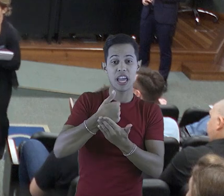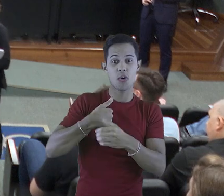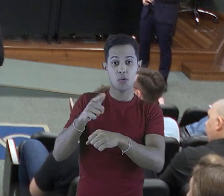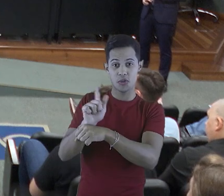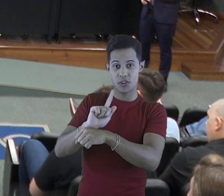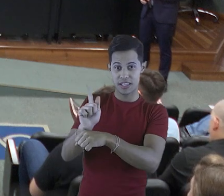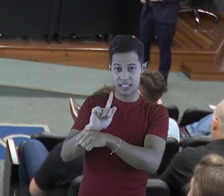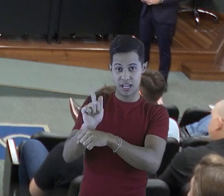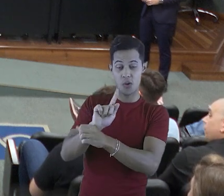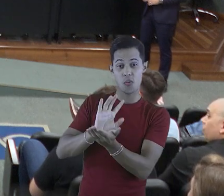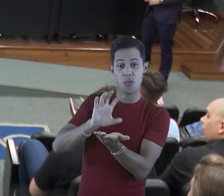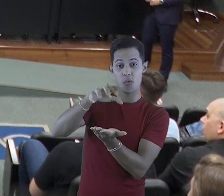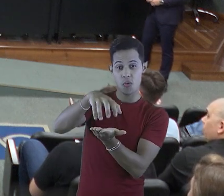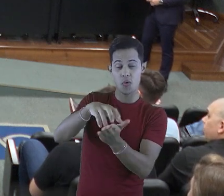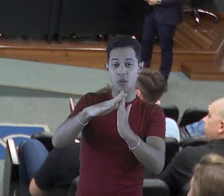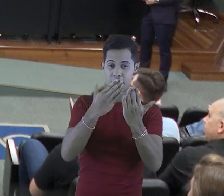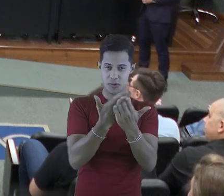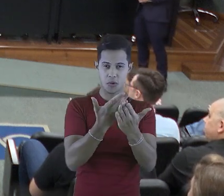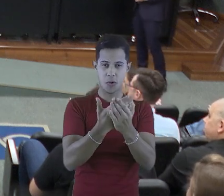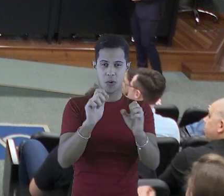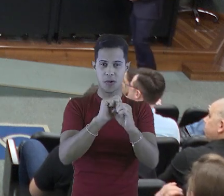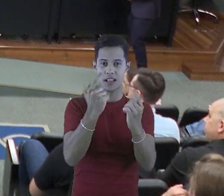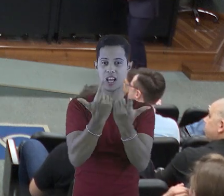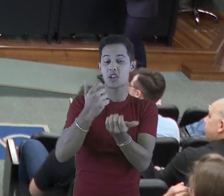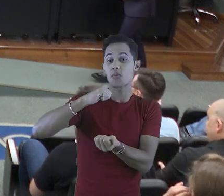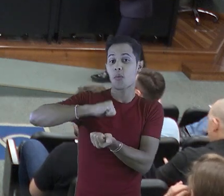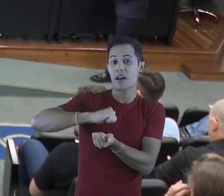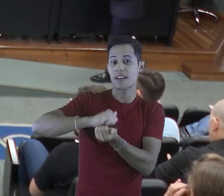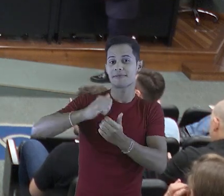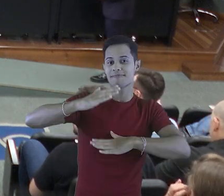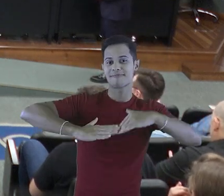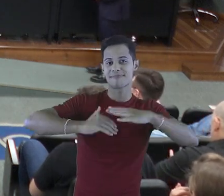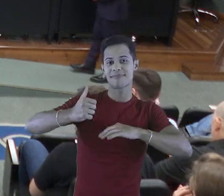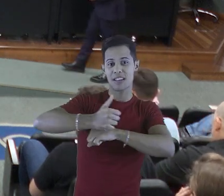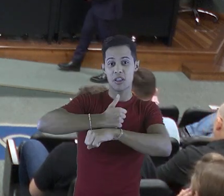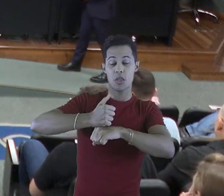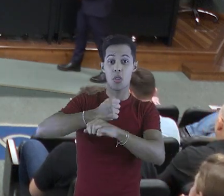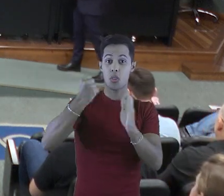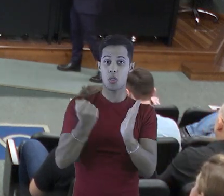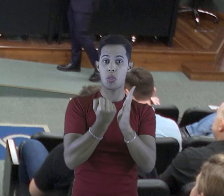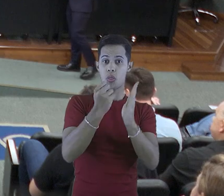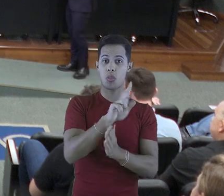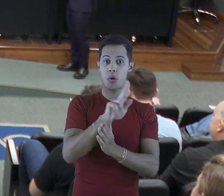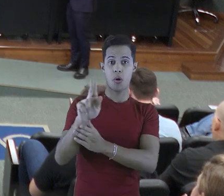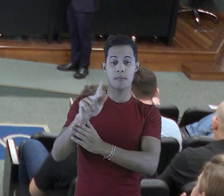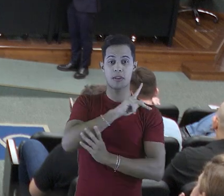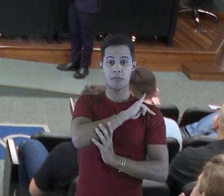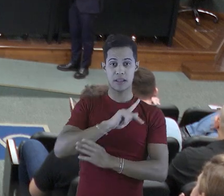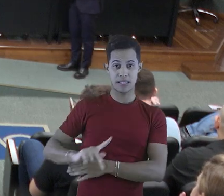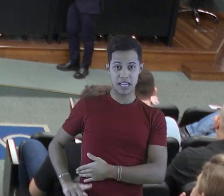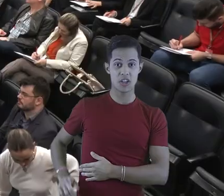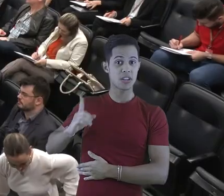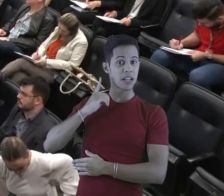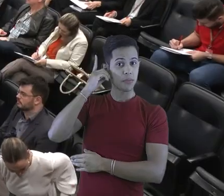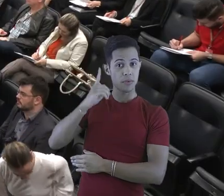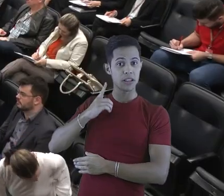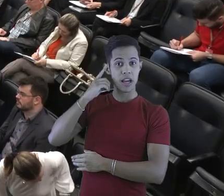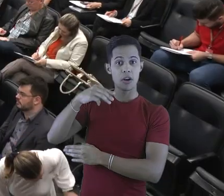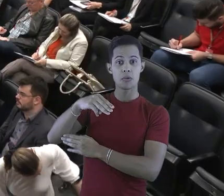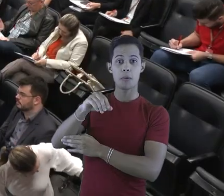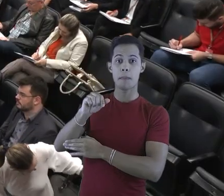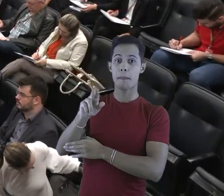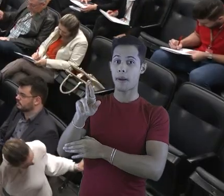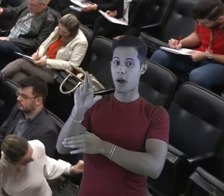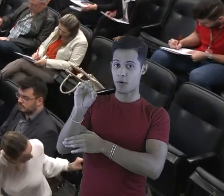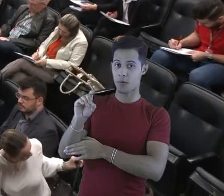Qualificação Profissional da Escola do Legislativo. Em nome do presidente da LESC, deputado Mauro de Nadal, o presidente